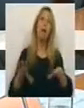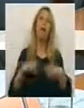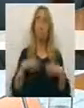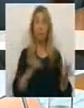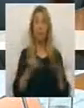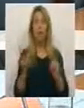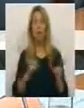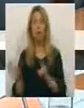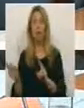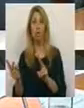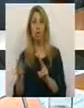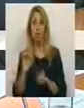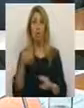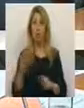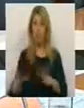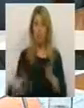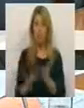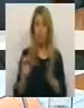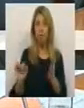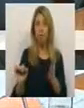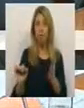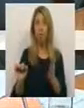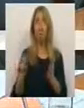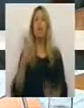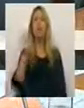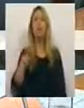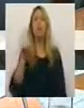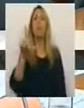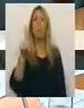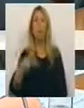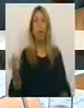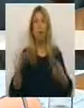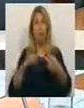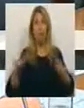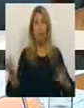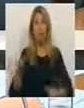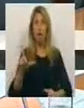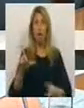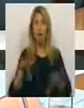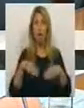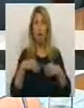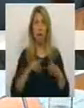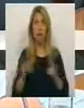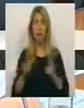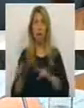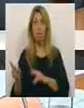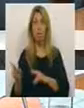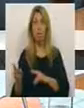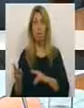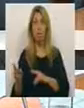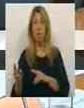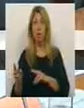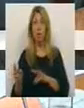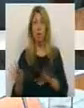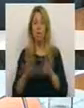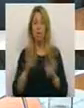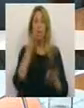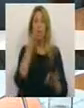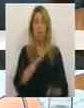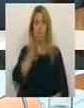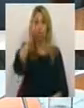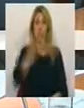alterações que o PCP propõe? E a CML, a Câmara de Lisboa, aceita essas alterações? Como disse o